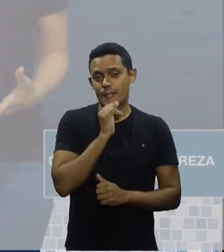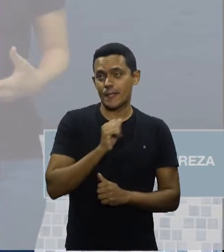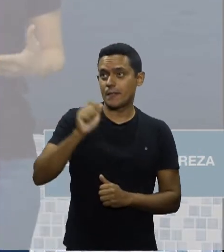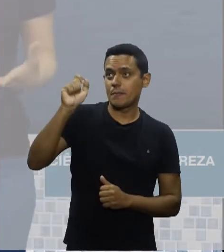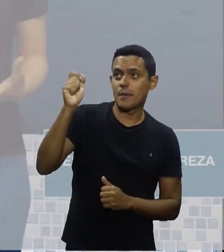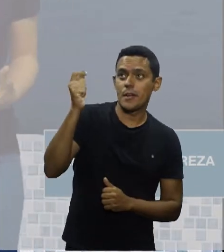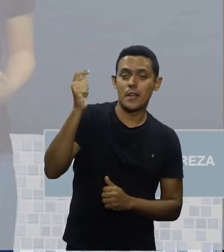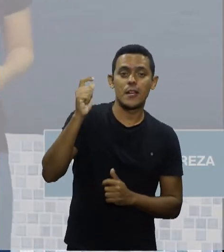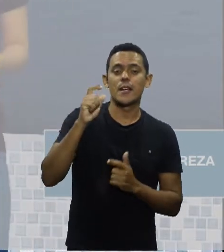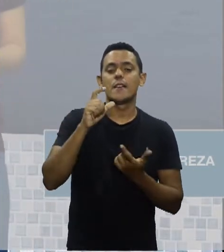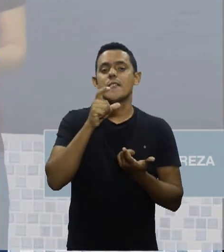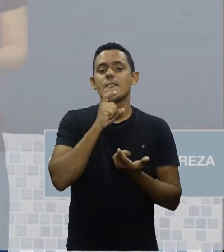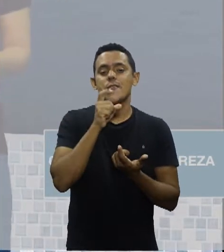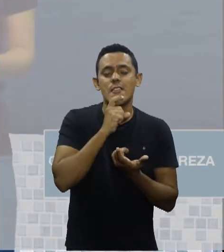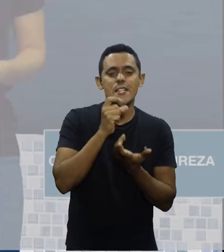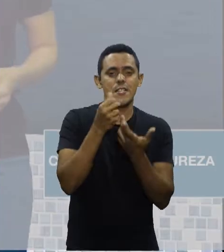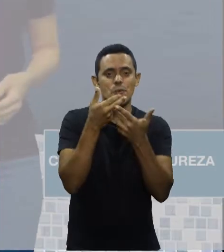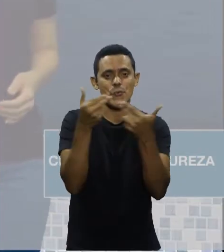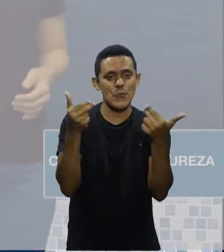evitados ao máximo.